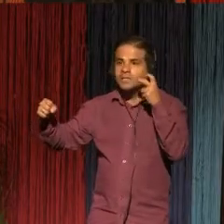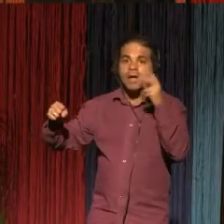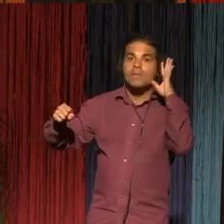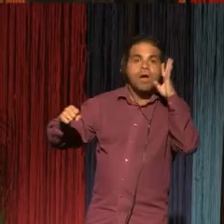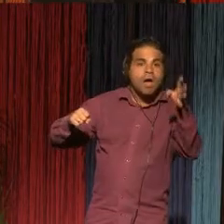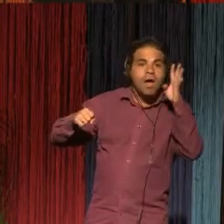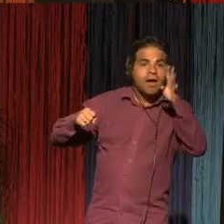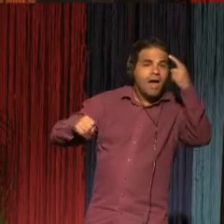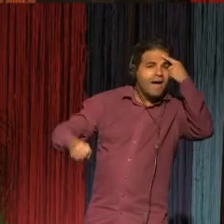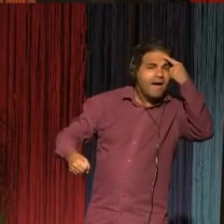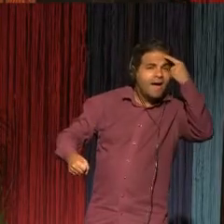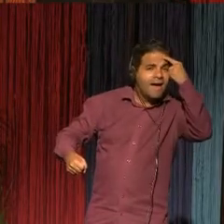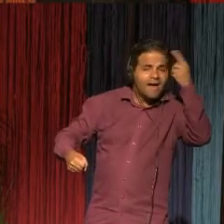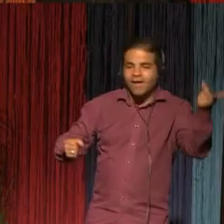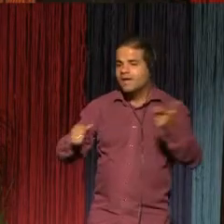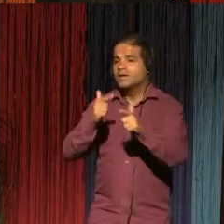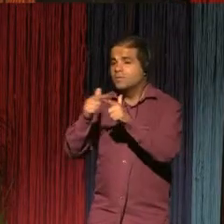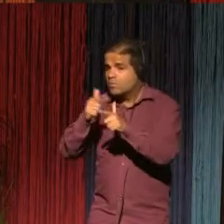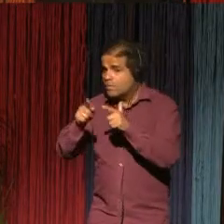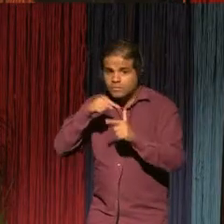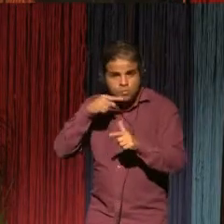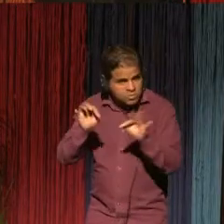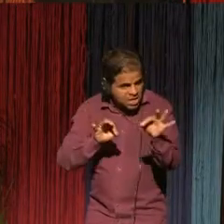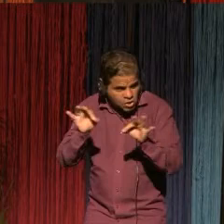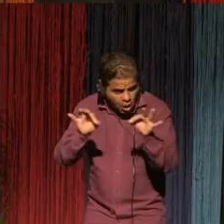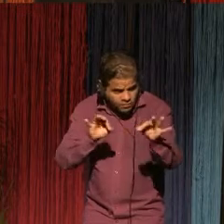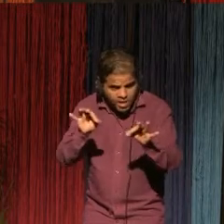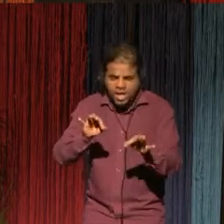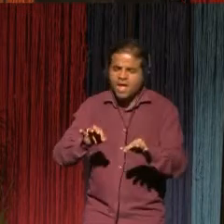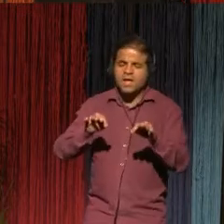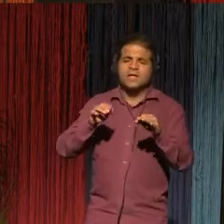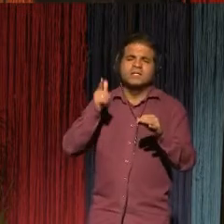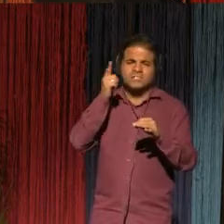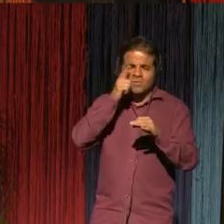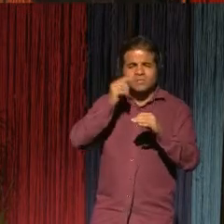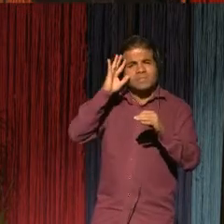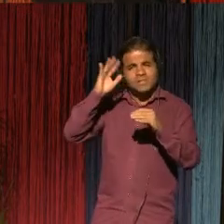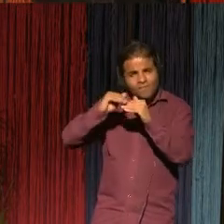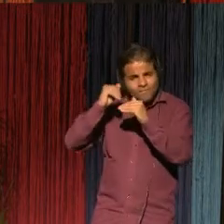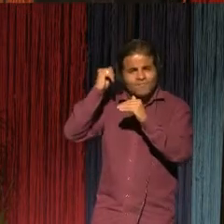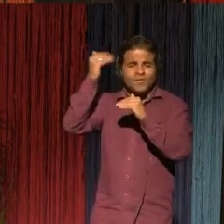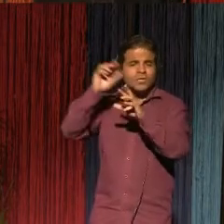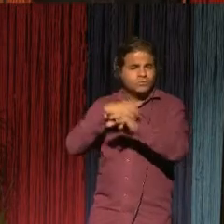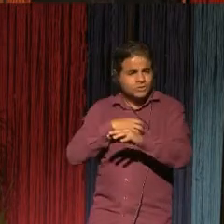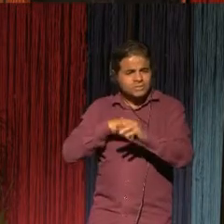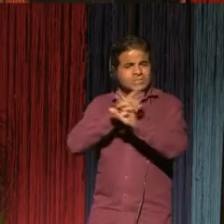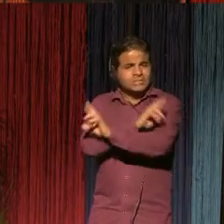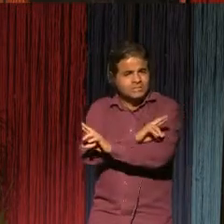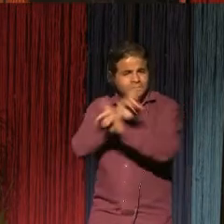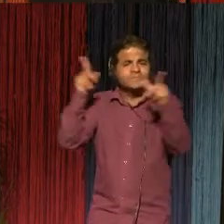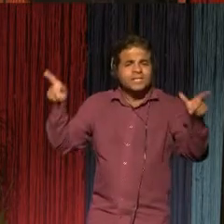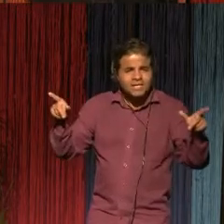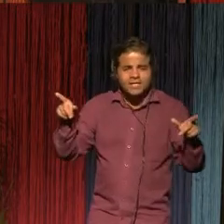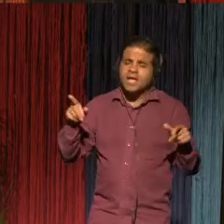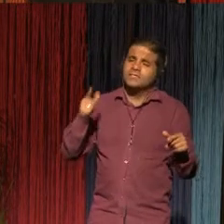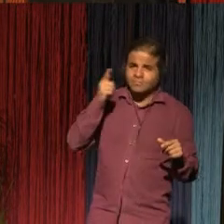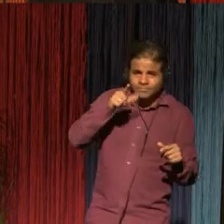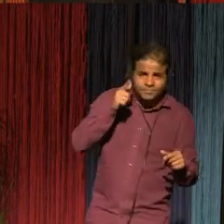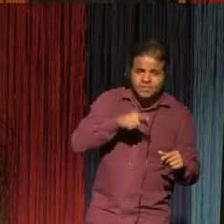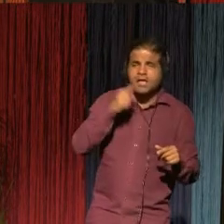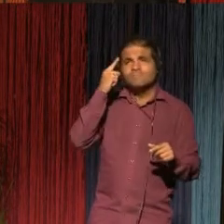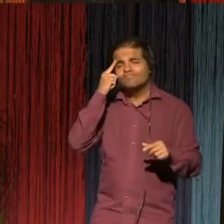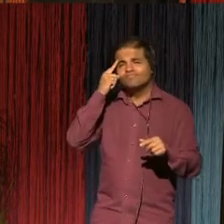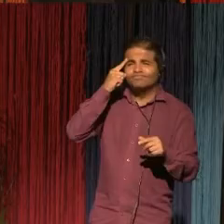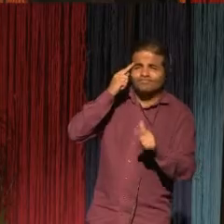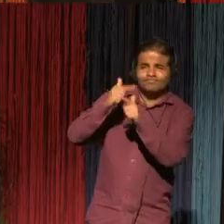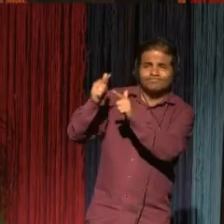Se há um problema que nós não conseguimos resolver, será que você consegue pensar fora da caixinha para